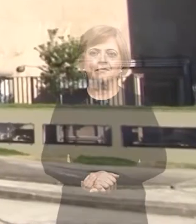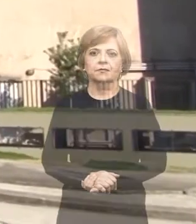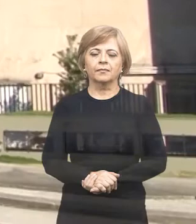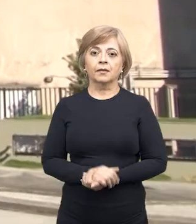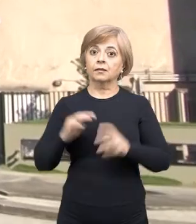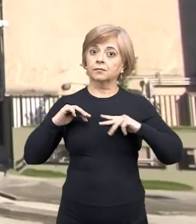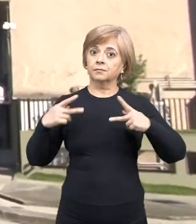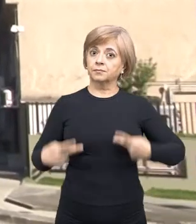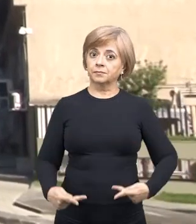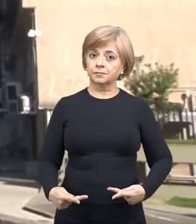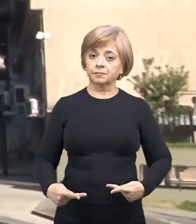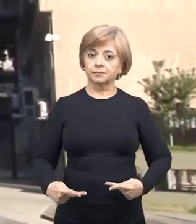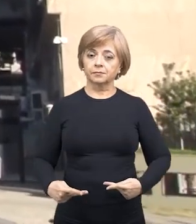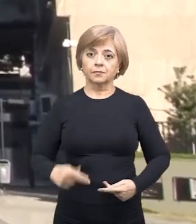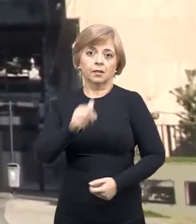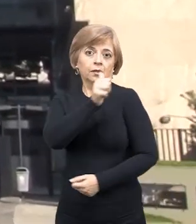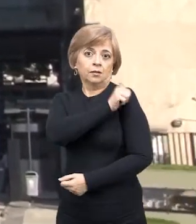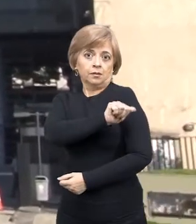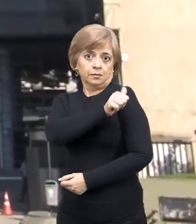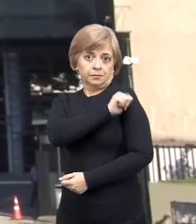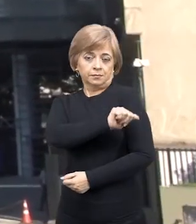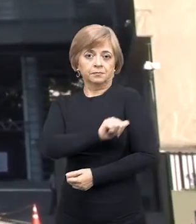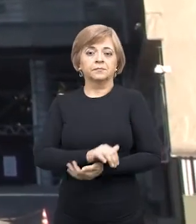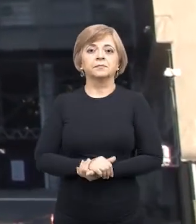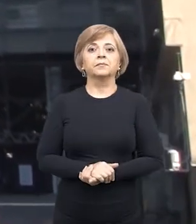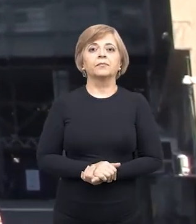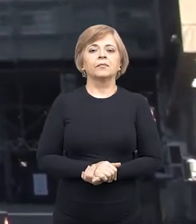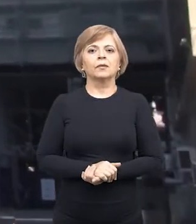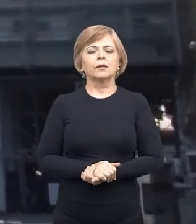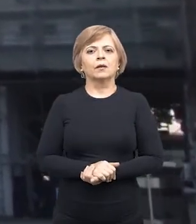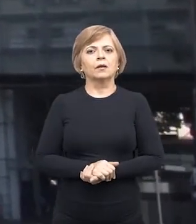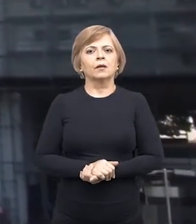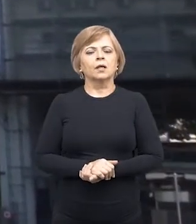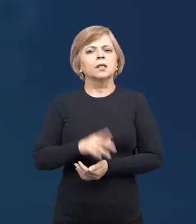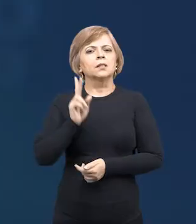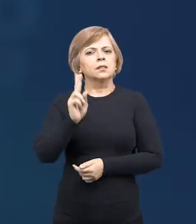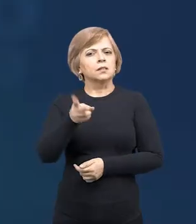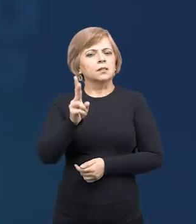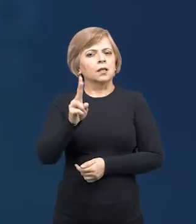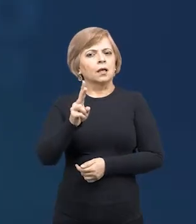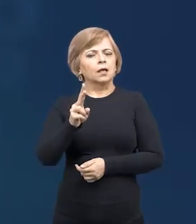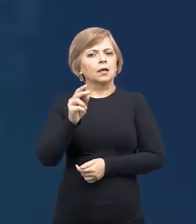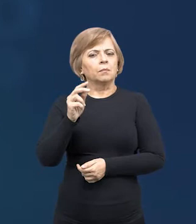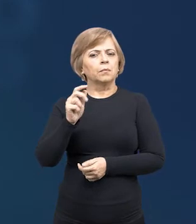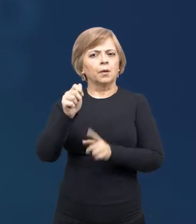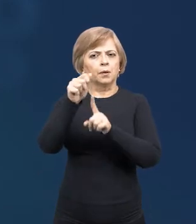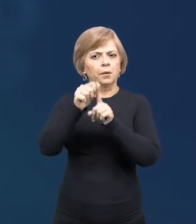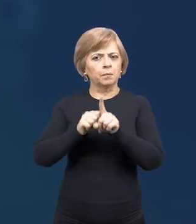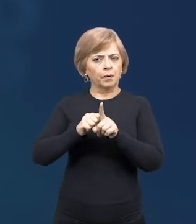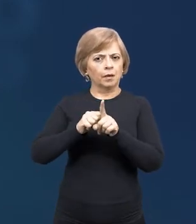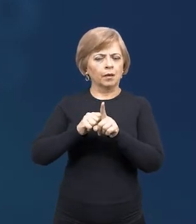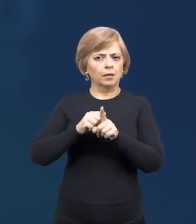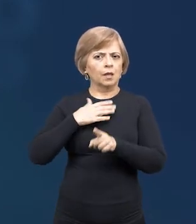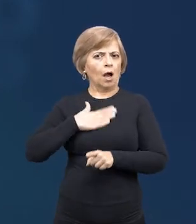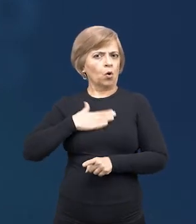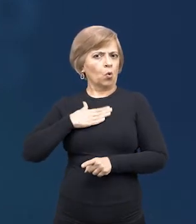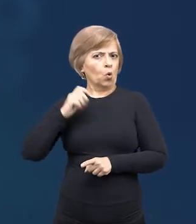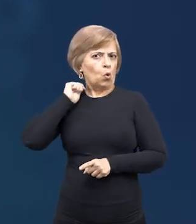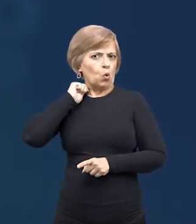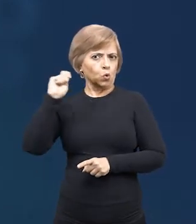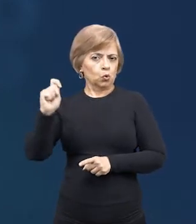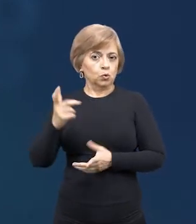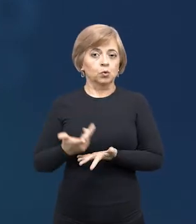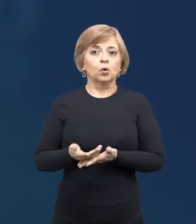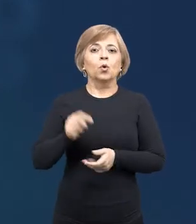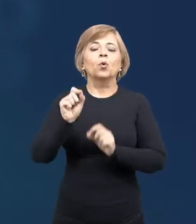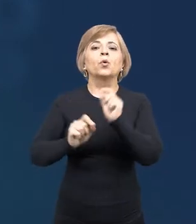O Ministério Público do Estado do Rio de Janeiro vem recebendo, desde agosto, comunicações sobre a ausência de